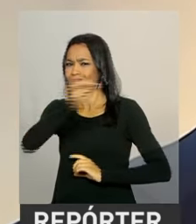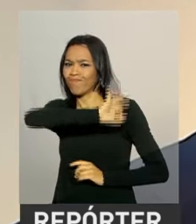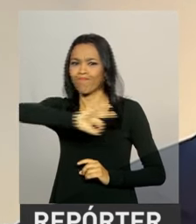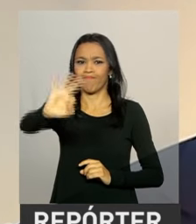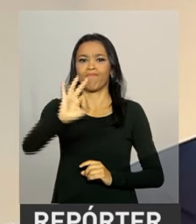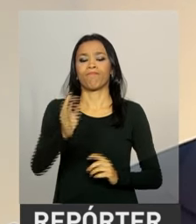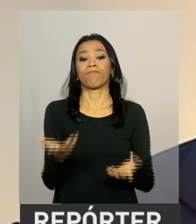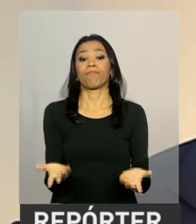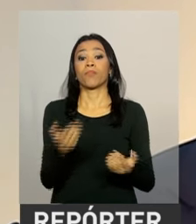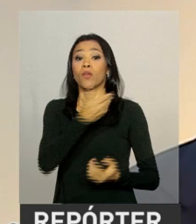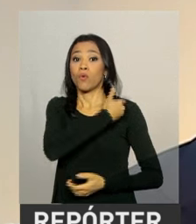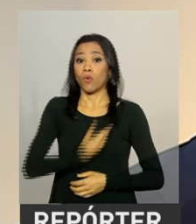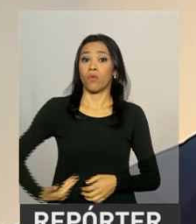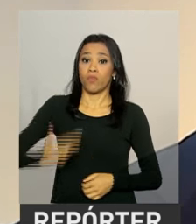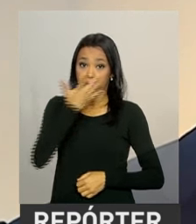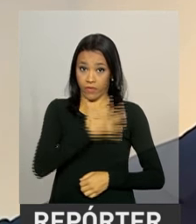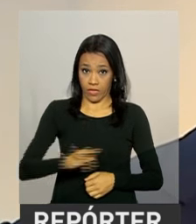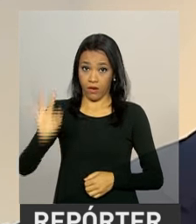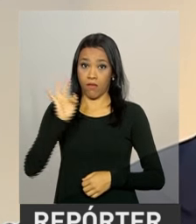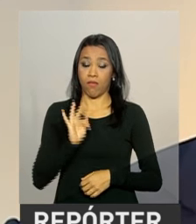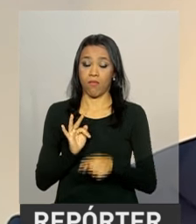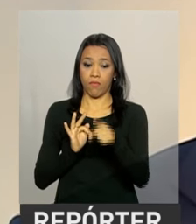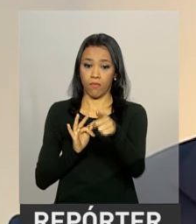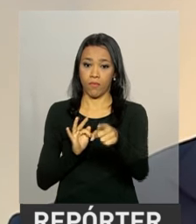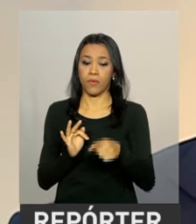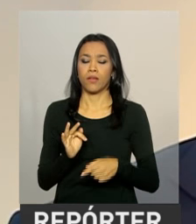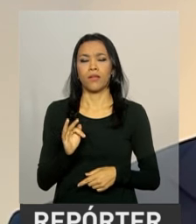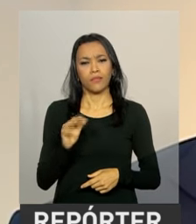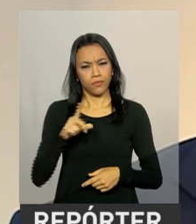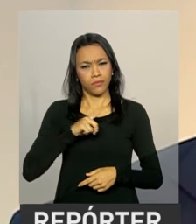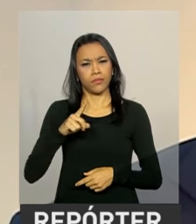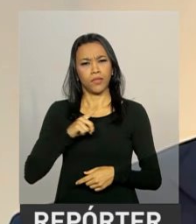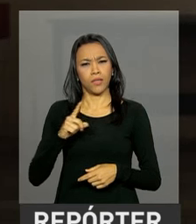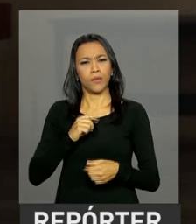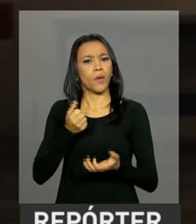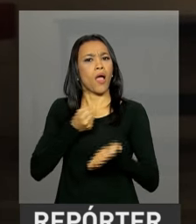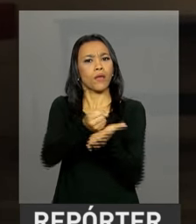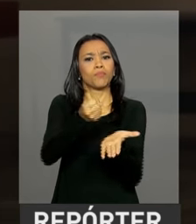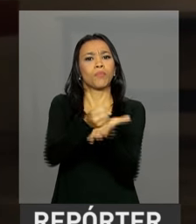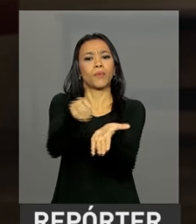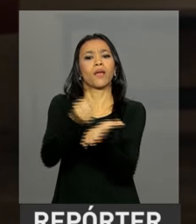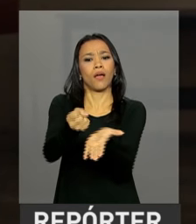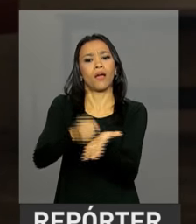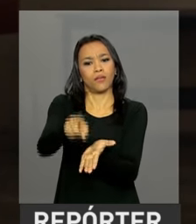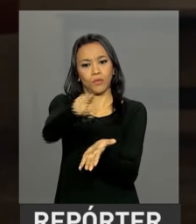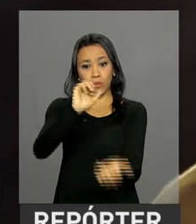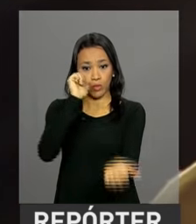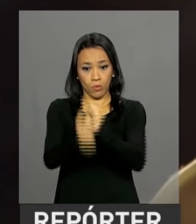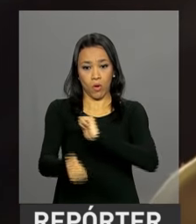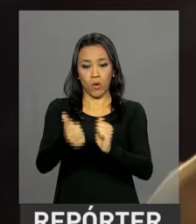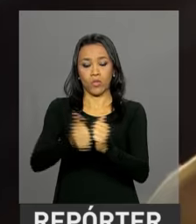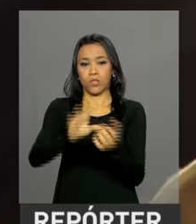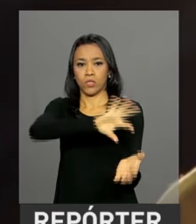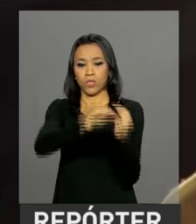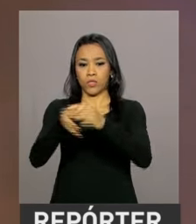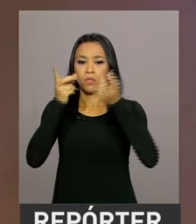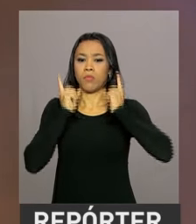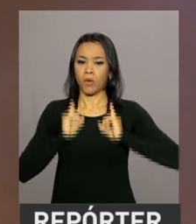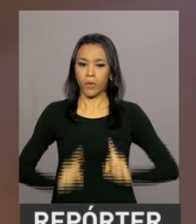O governo federal tem sido um grande parceiro do esporte paralímpico, é o Ministério do